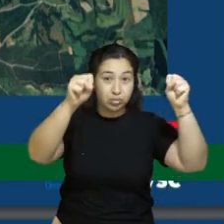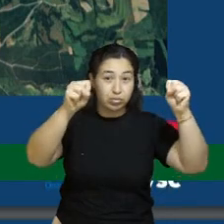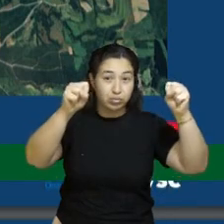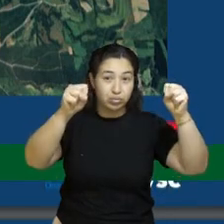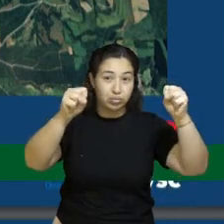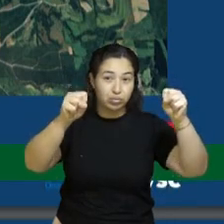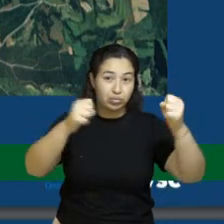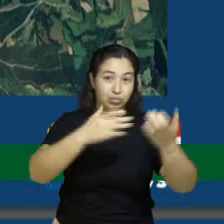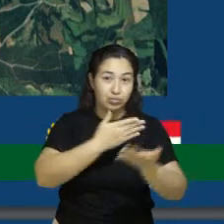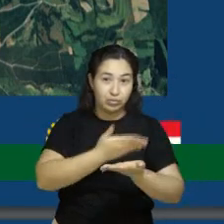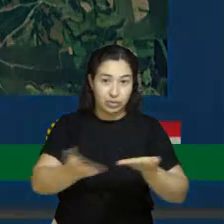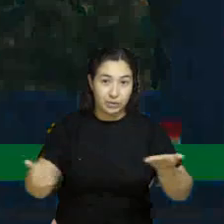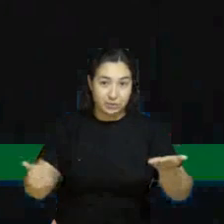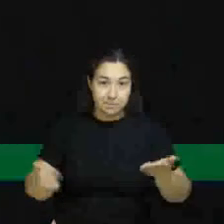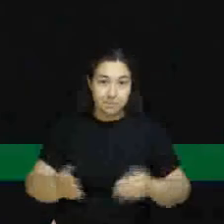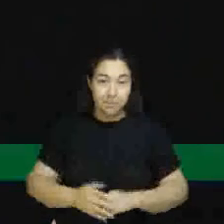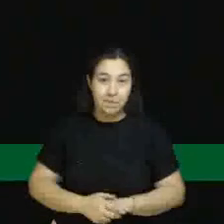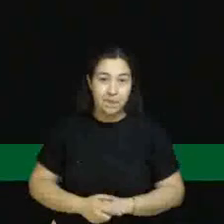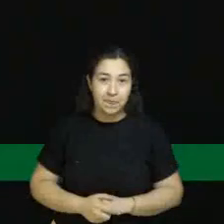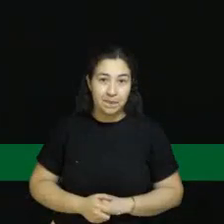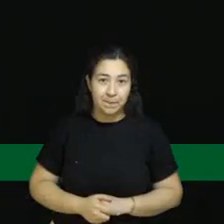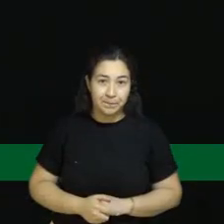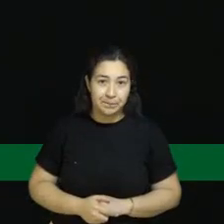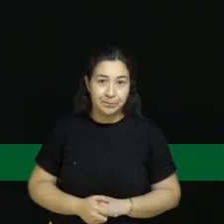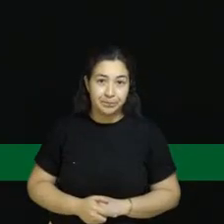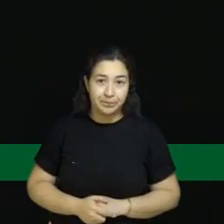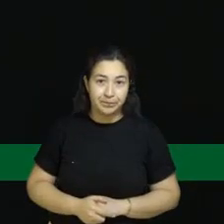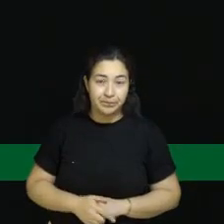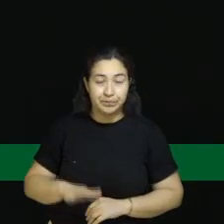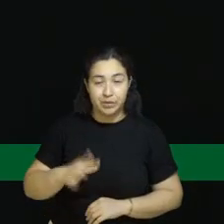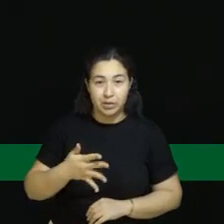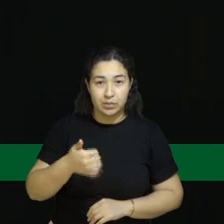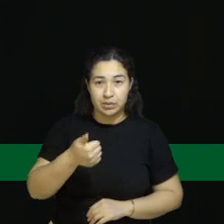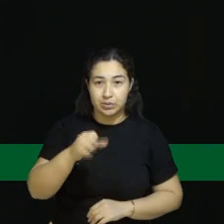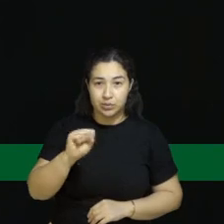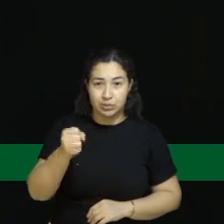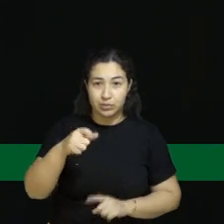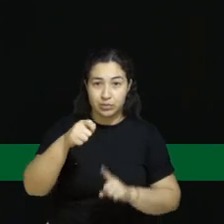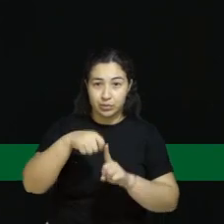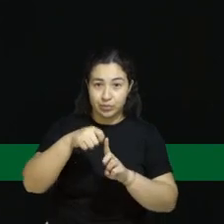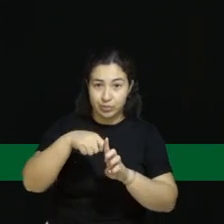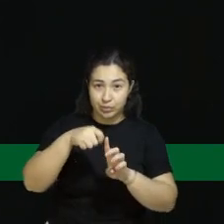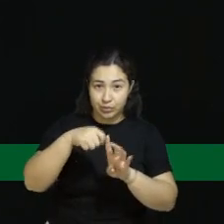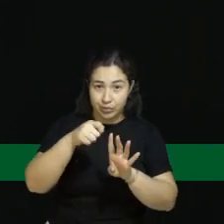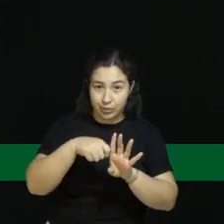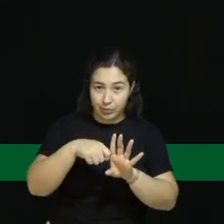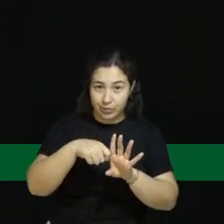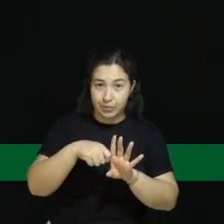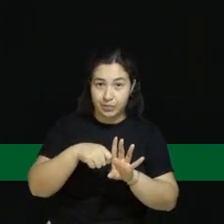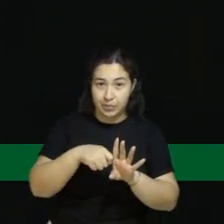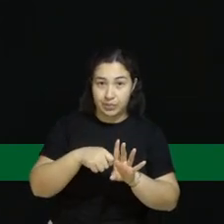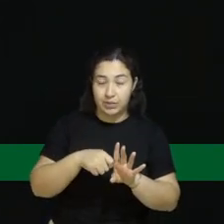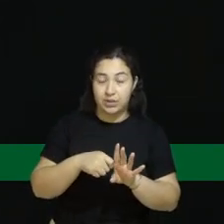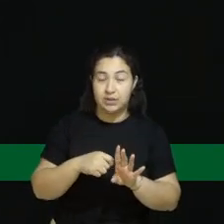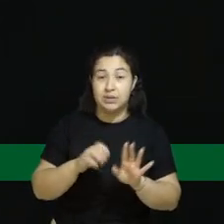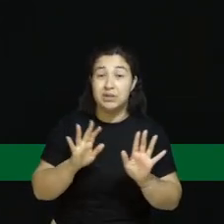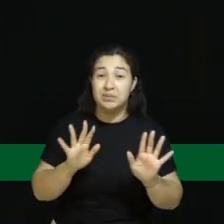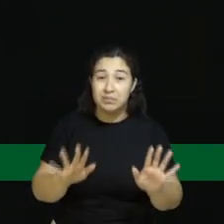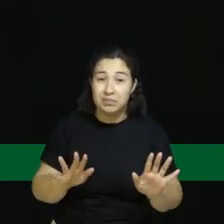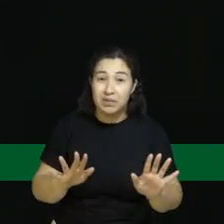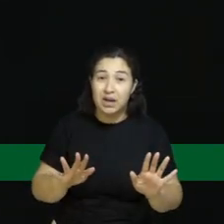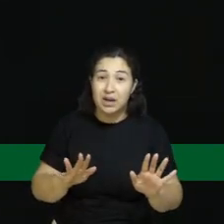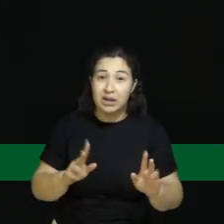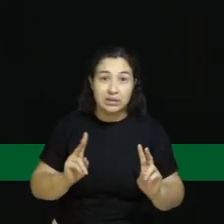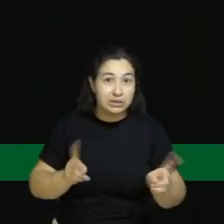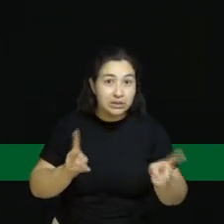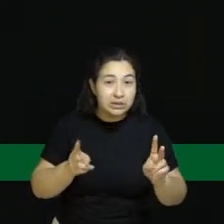de Videira até Caçador, que ela vai levar em torno de 18 meses para ser concluída, iniciamos essa obra agora, mas um momento paliativo é construir esse alimentador que sai